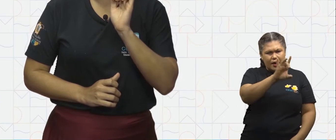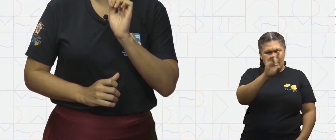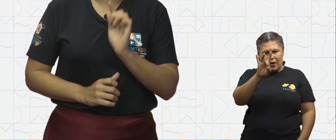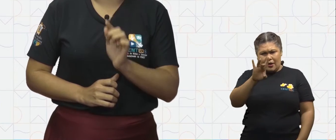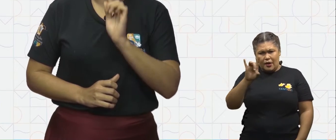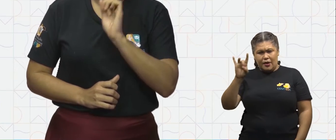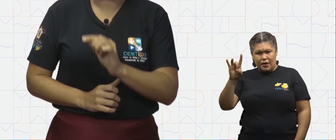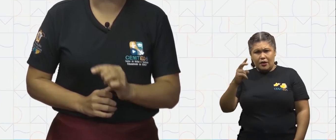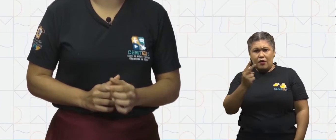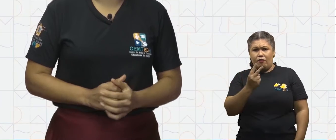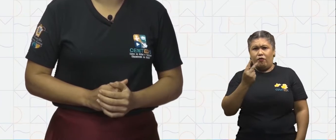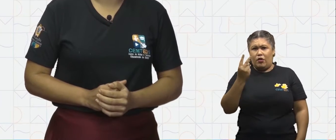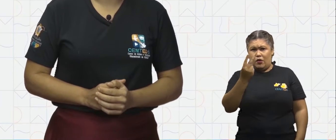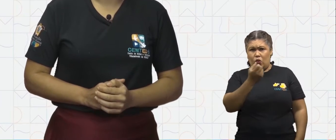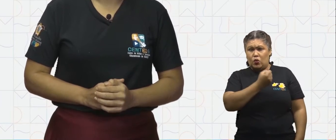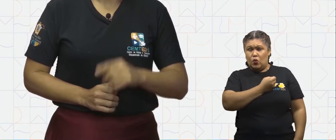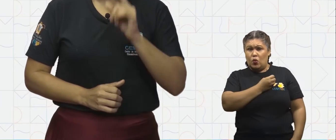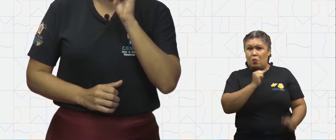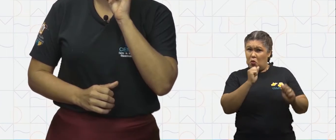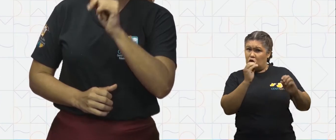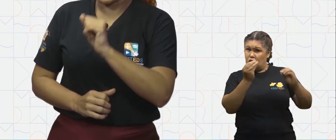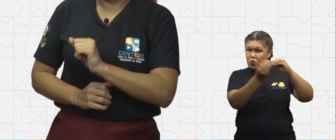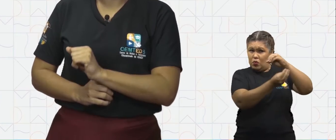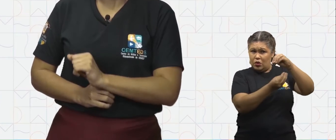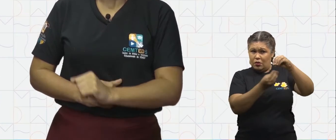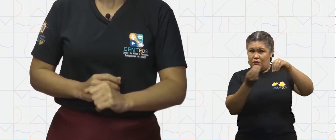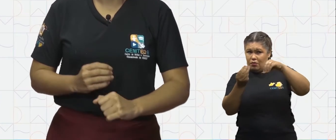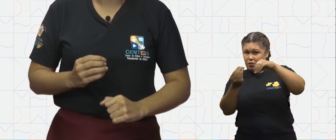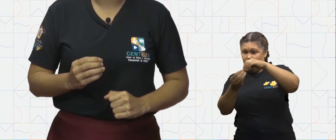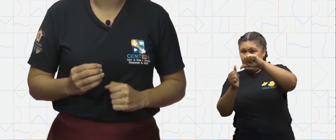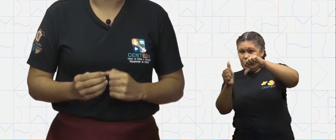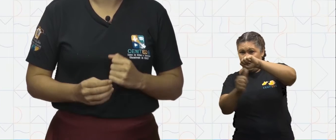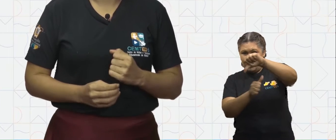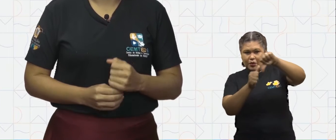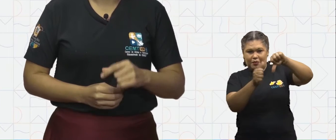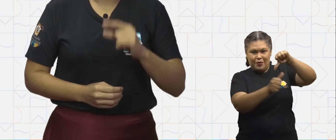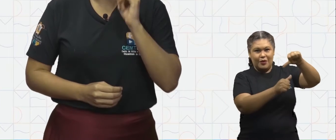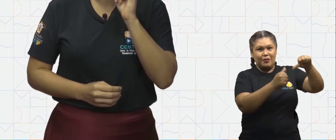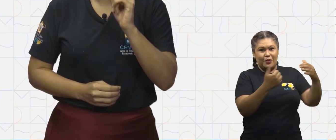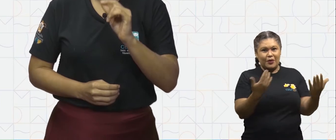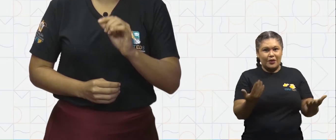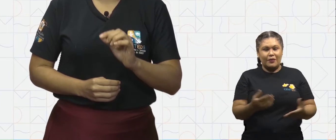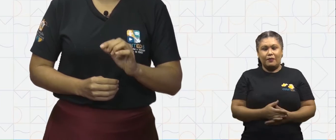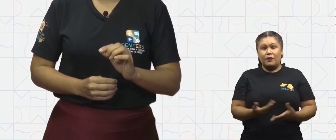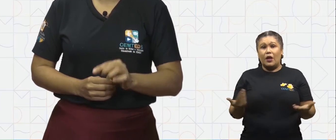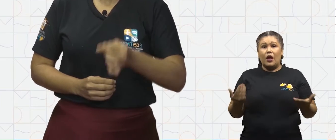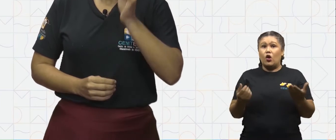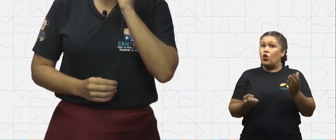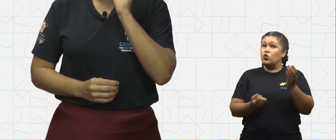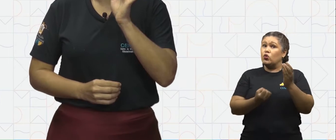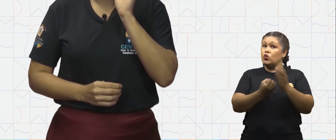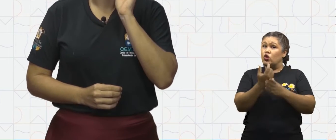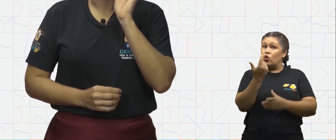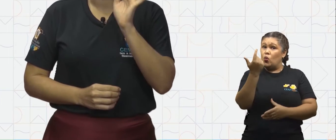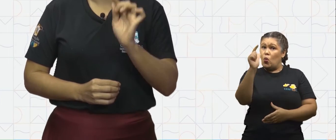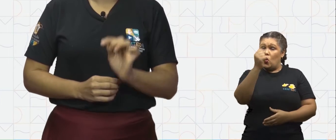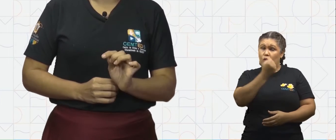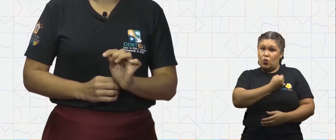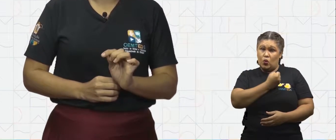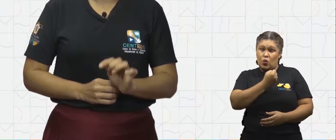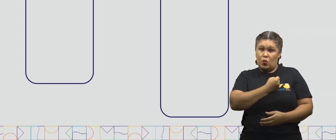acordo com a sua posição. Agora, vamos fazer novos números com